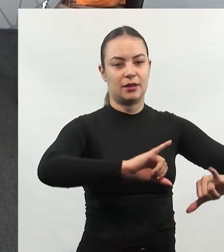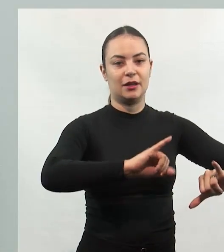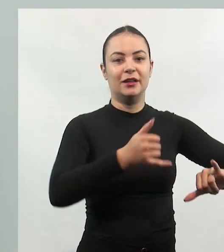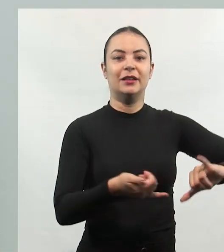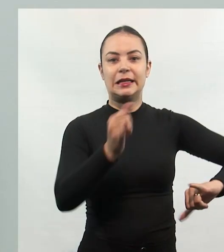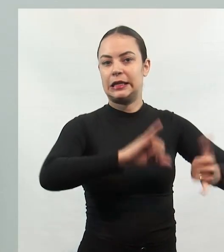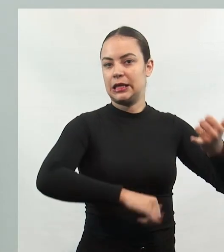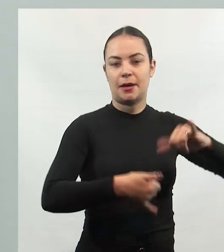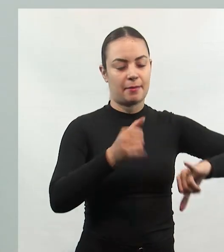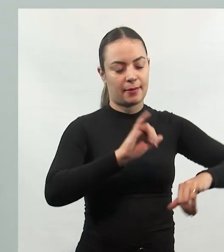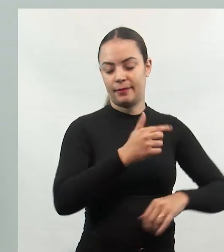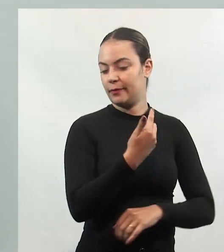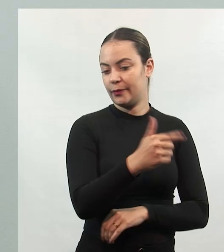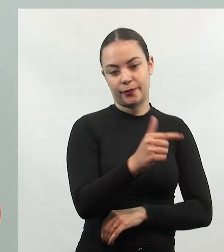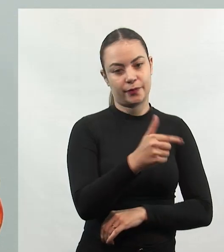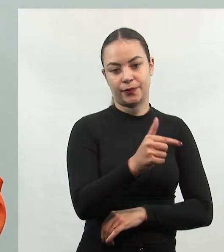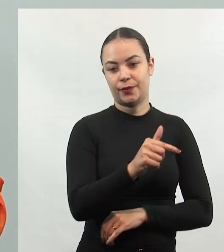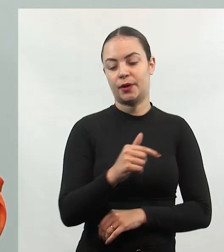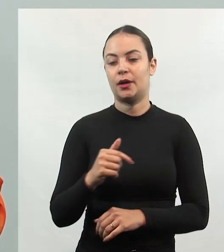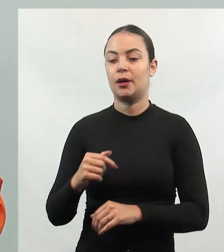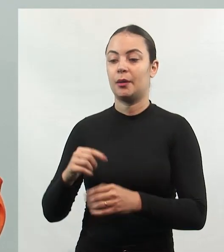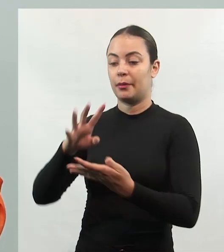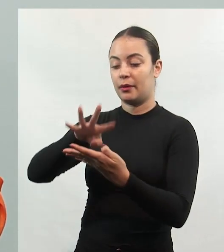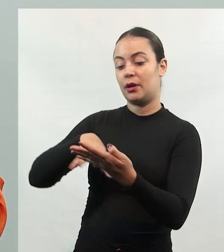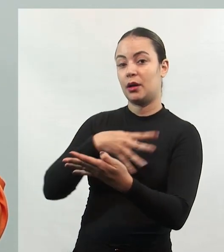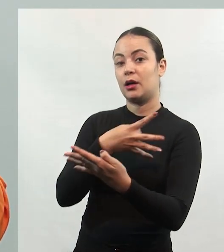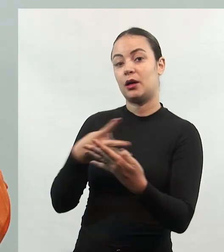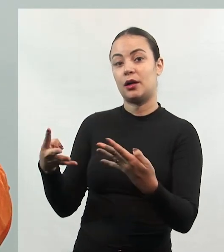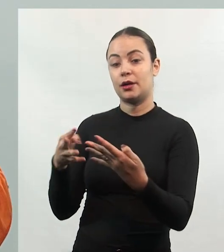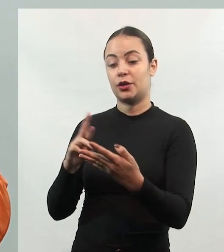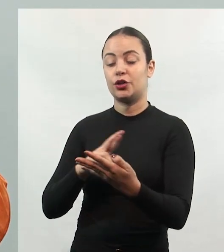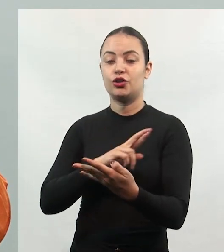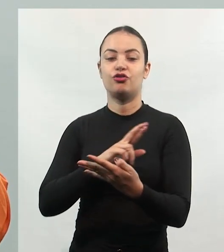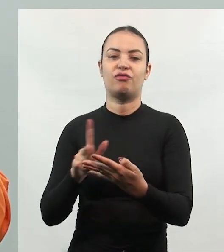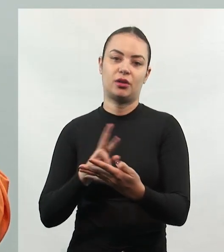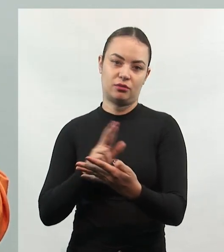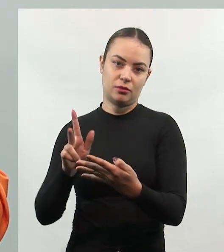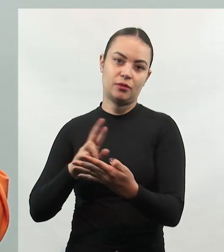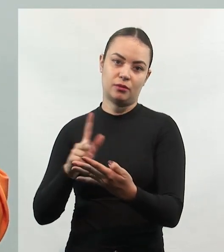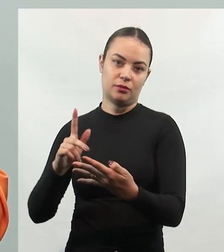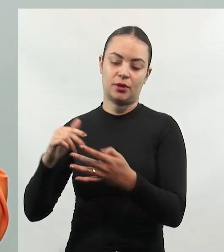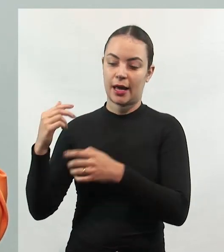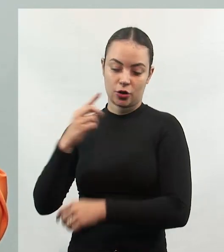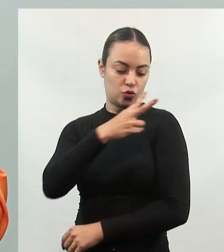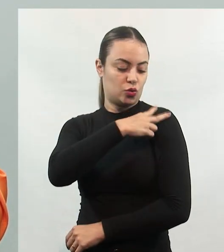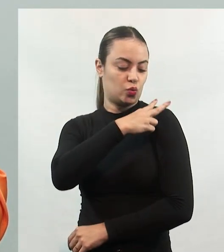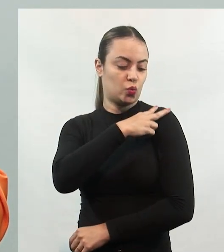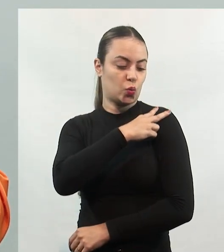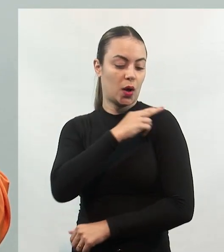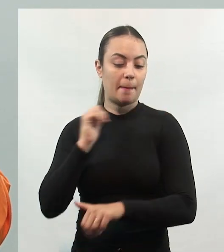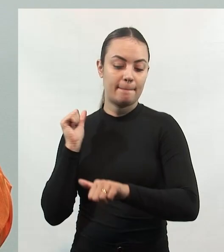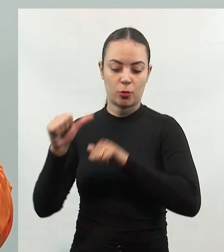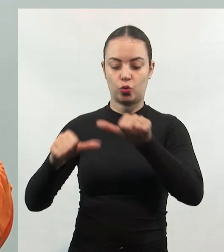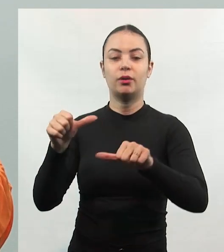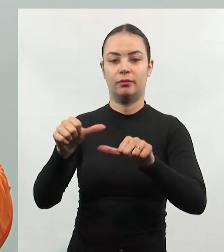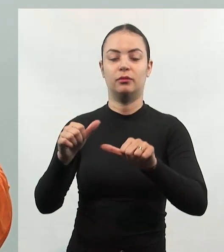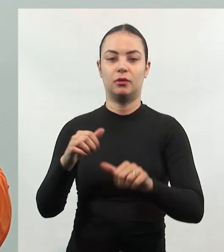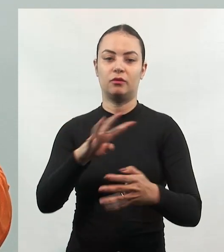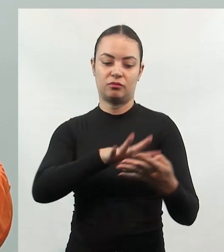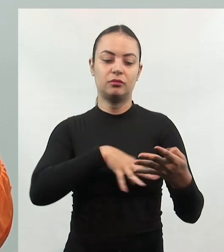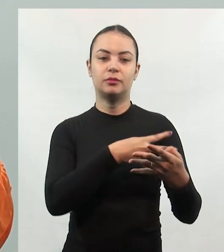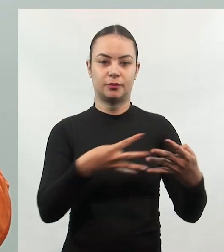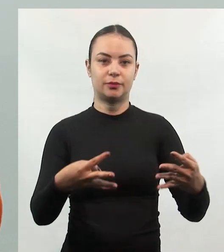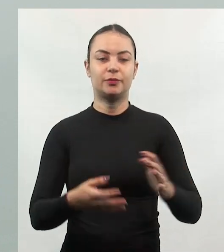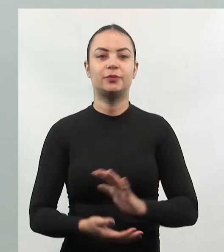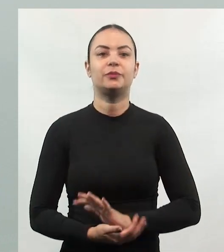lembro, 98 foi a Copa do Mundo, né? De 98. Então, eu lembro aquele trajeto também para o Carmela, os muros